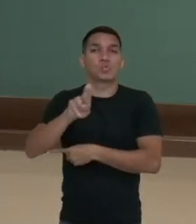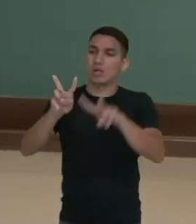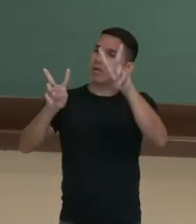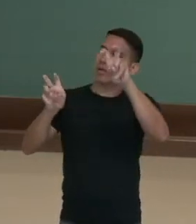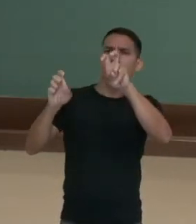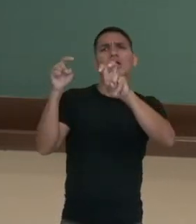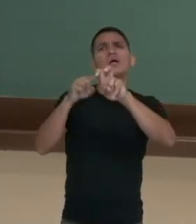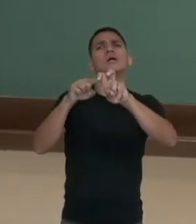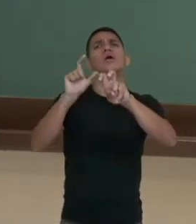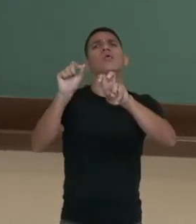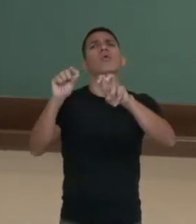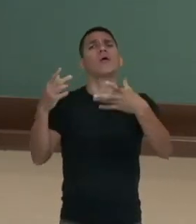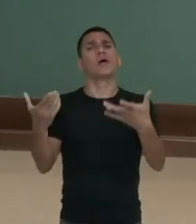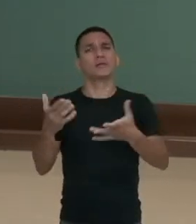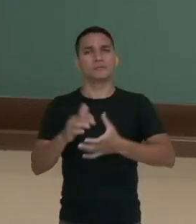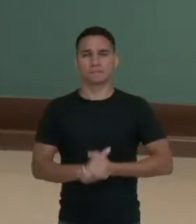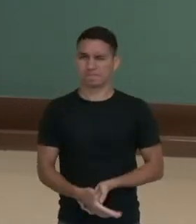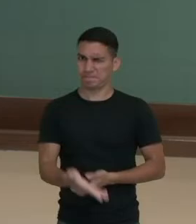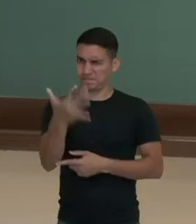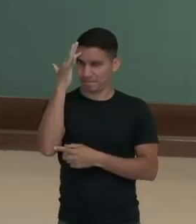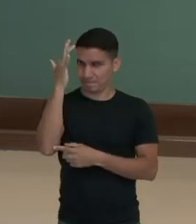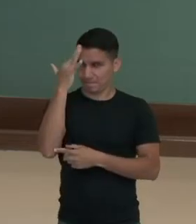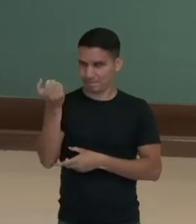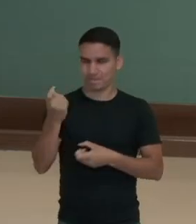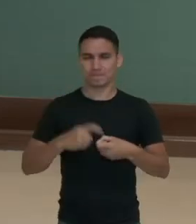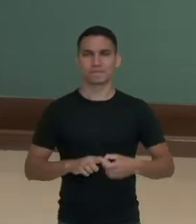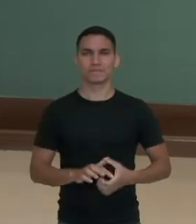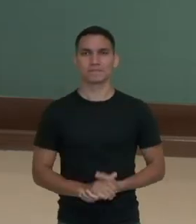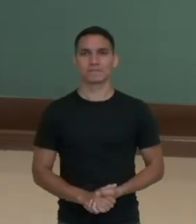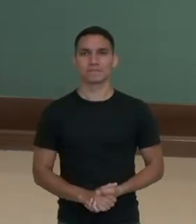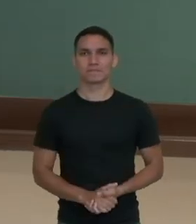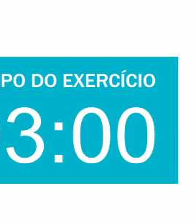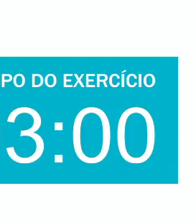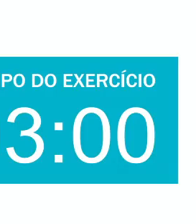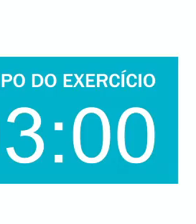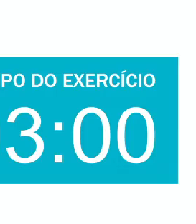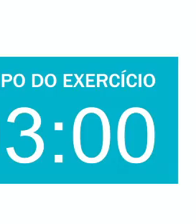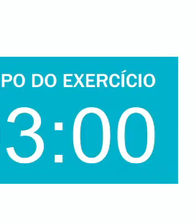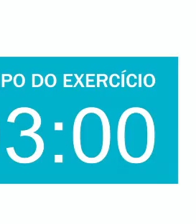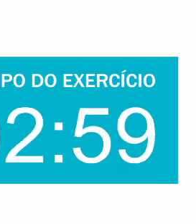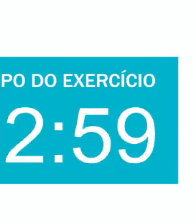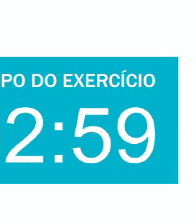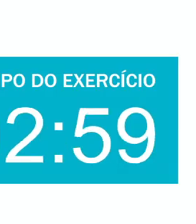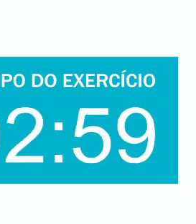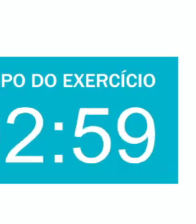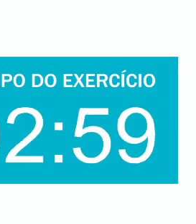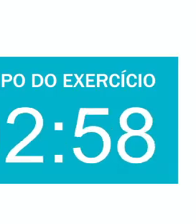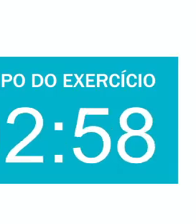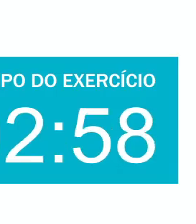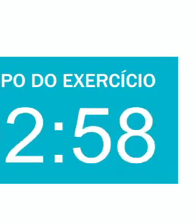gráfico produz no enunciado? Pense a respeito e já voltamos.